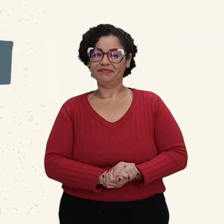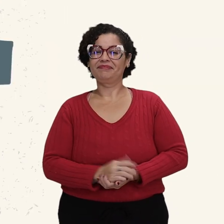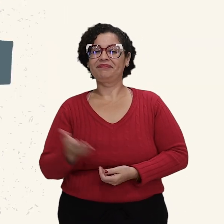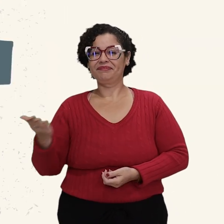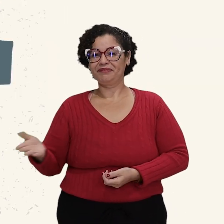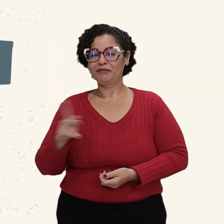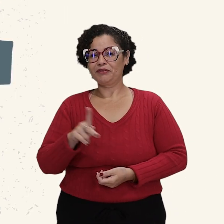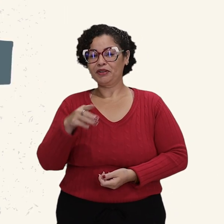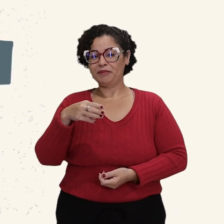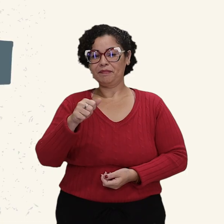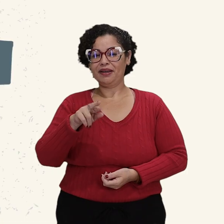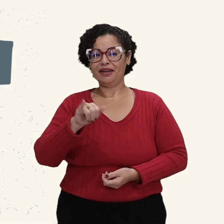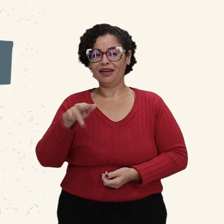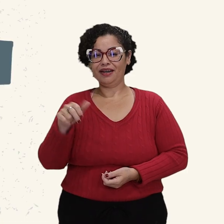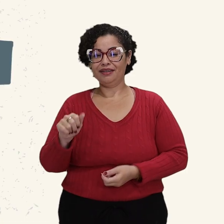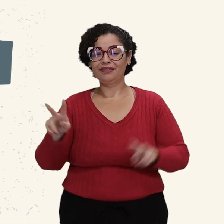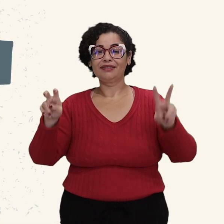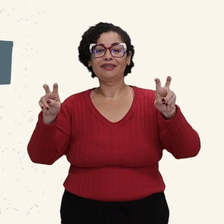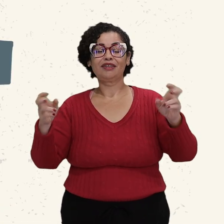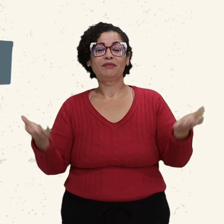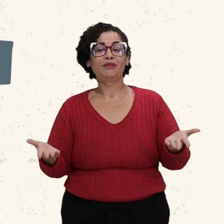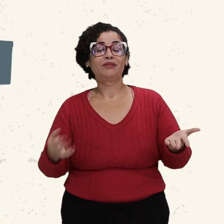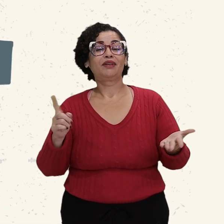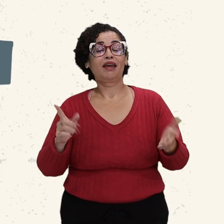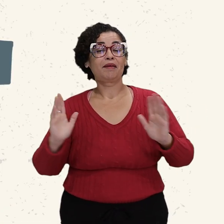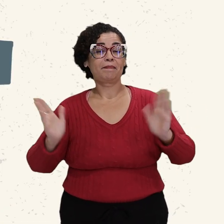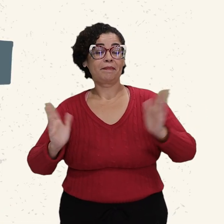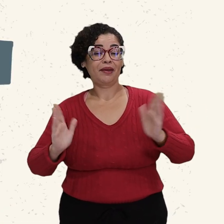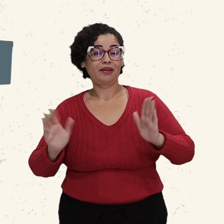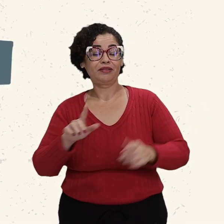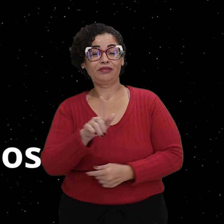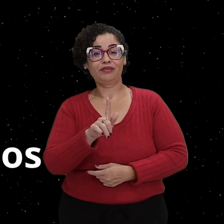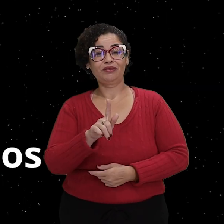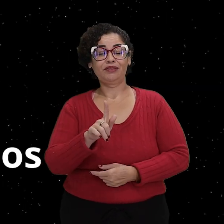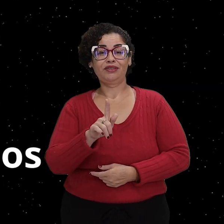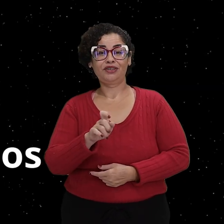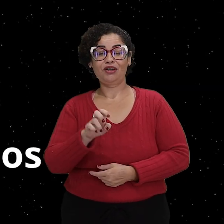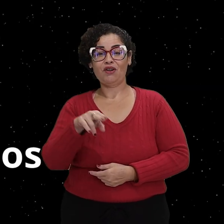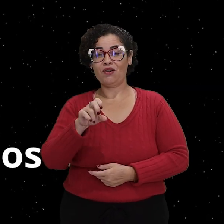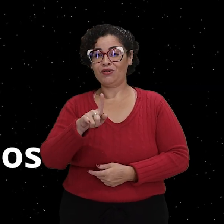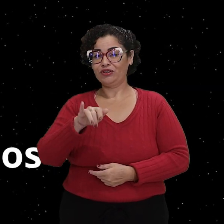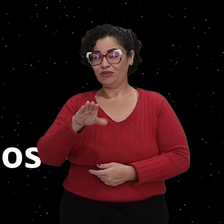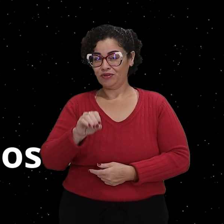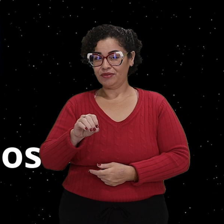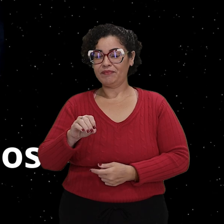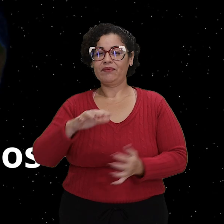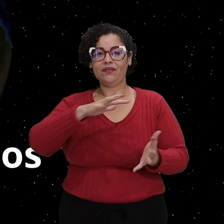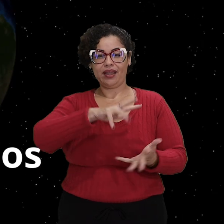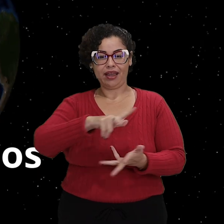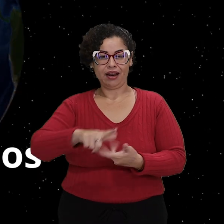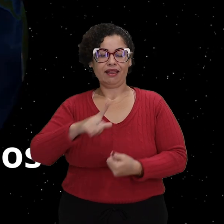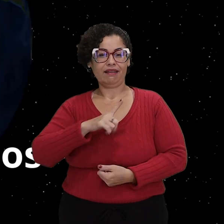sou a professora Mariana e o tema de hoje é períodos geológicos. A Terra tem cerca